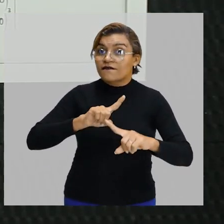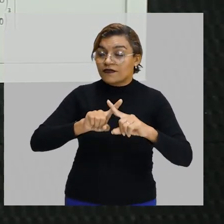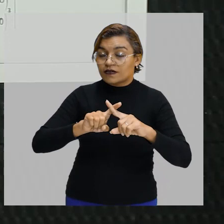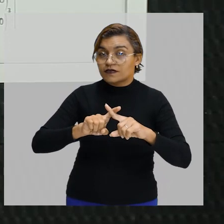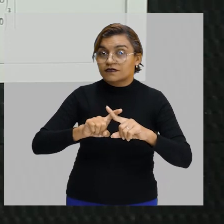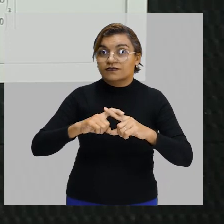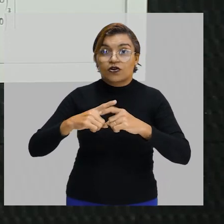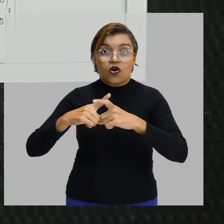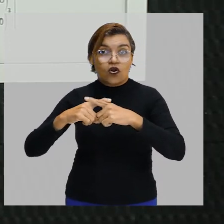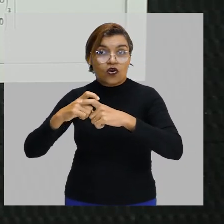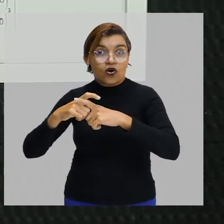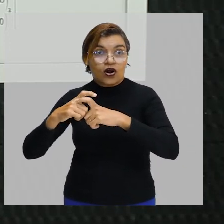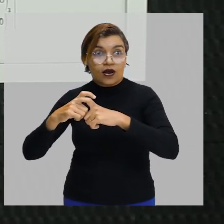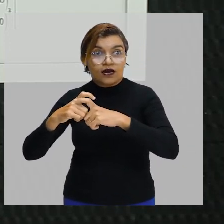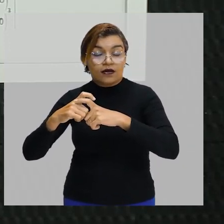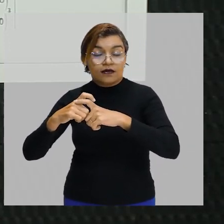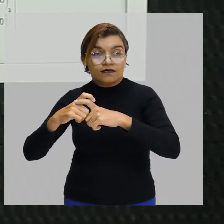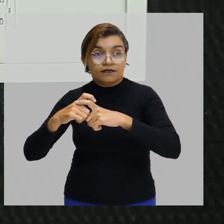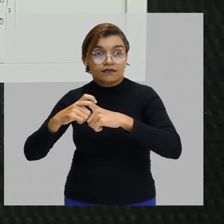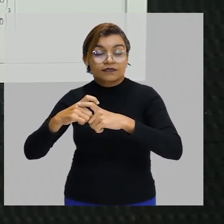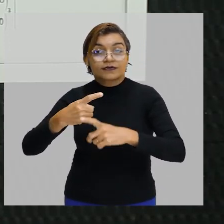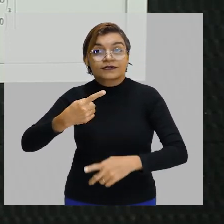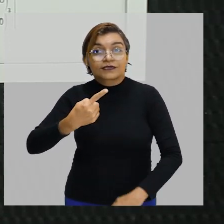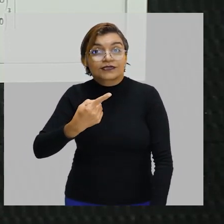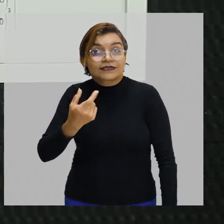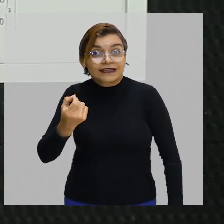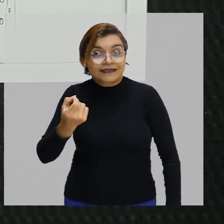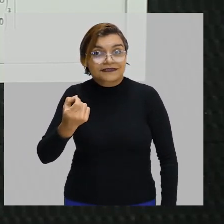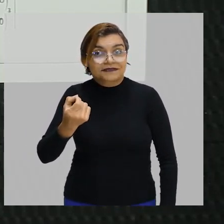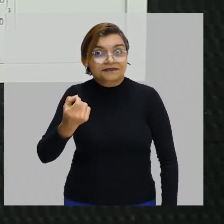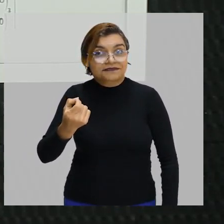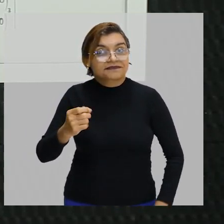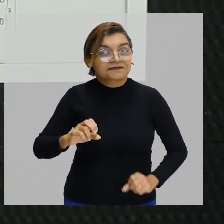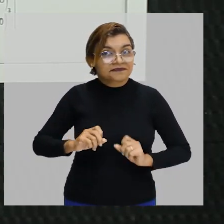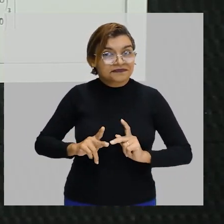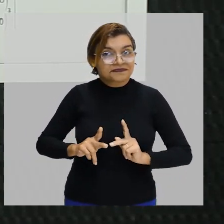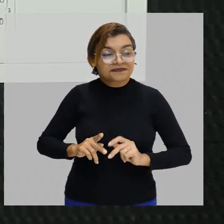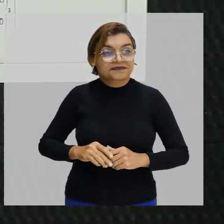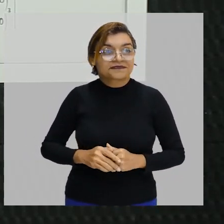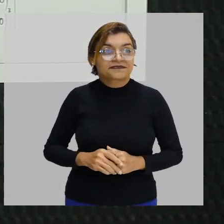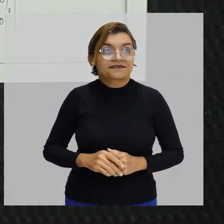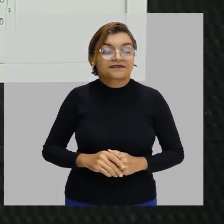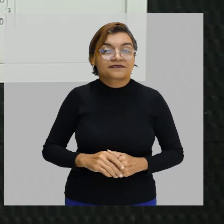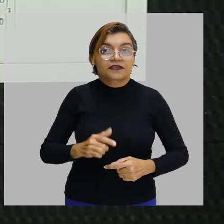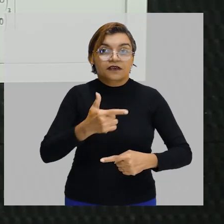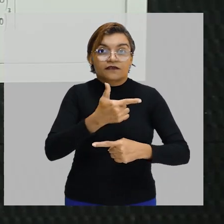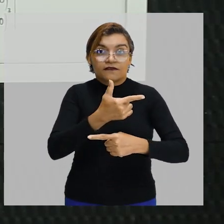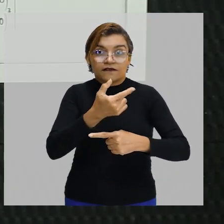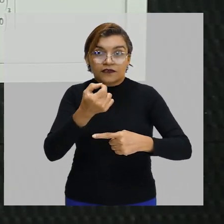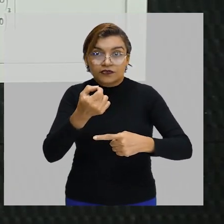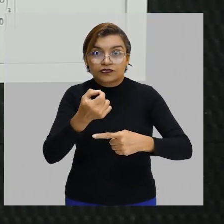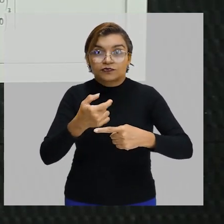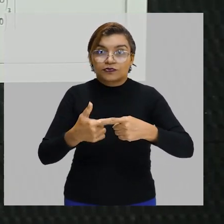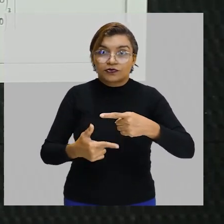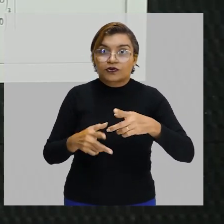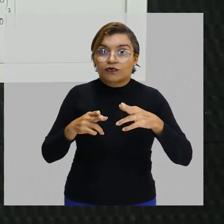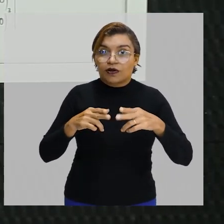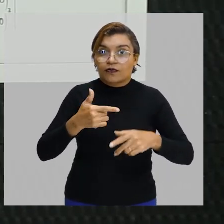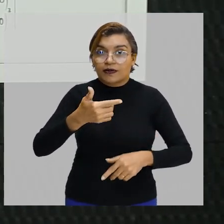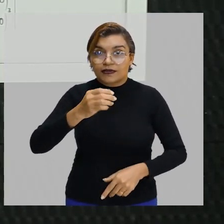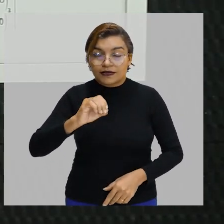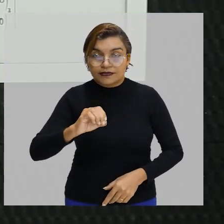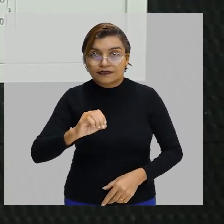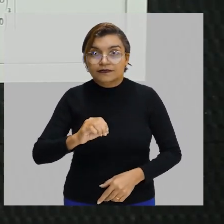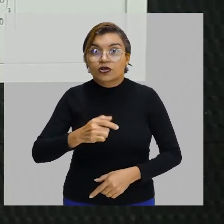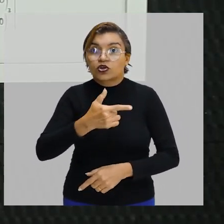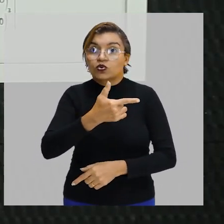vezes o logaritmo de 10. Tá? 20 dividido por 2 é 10. 200